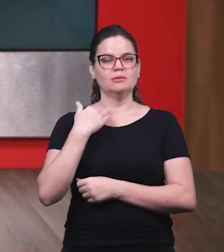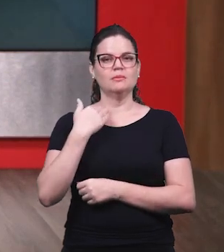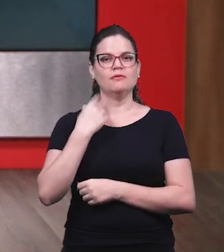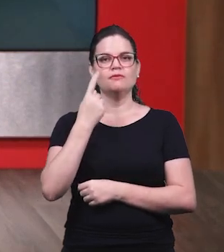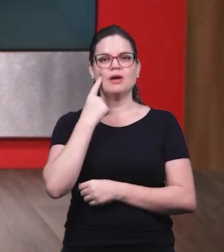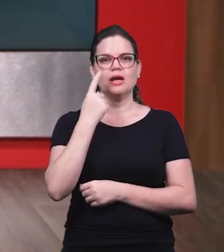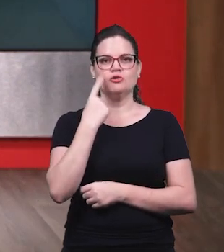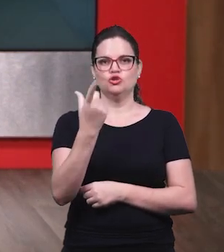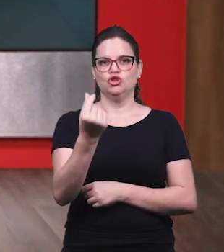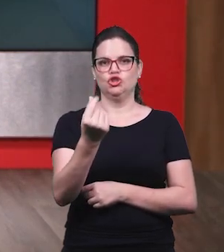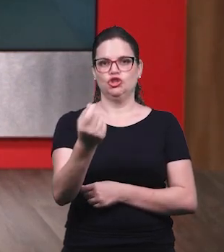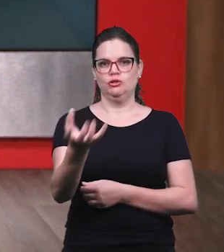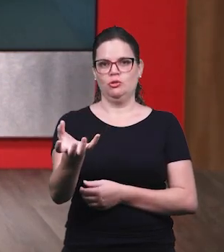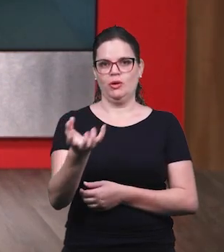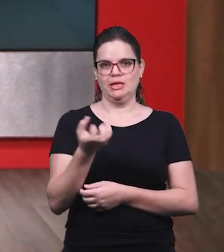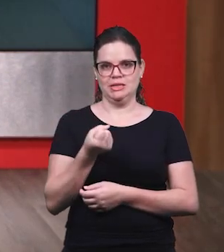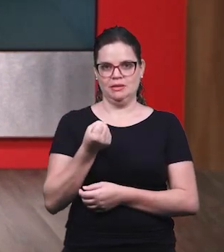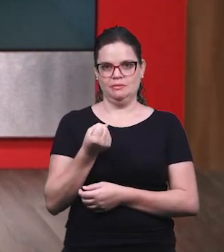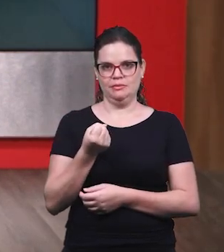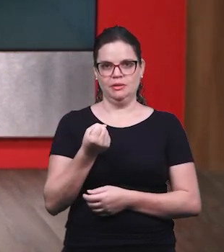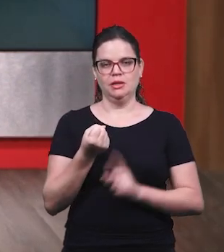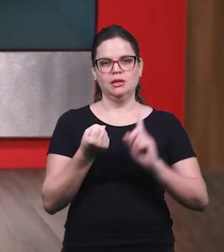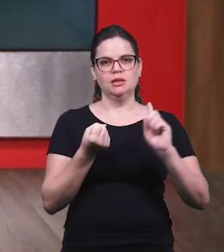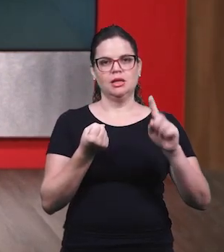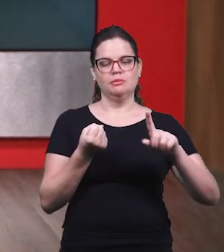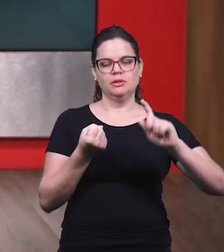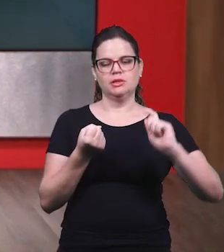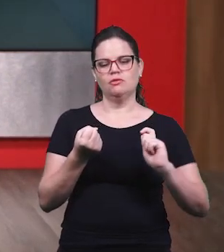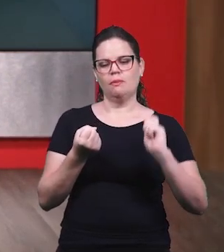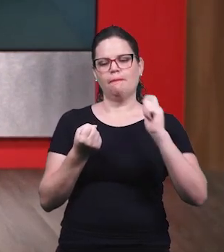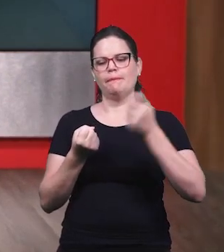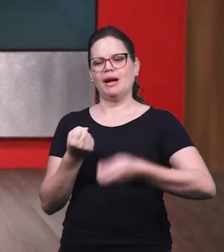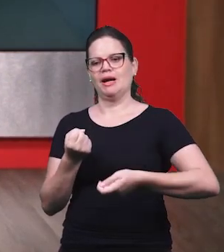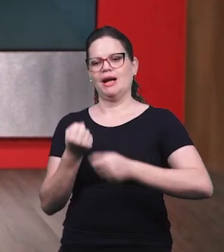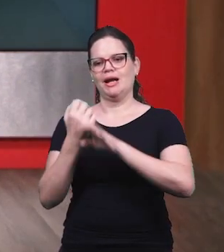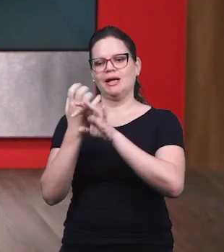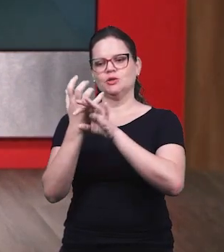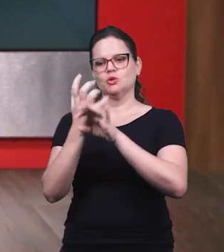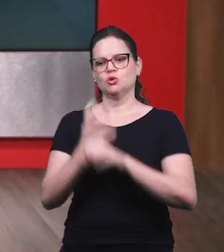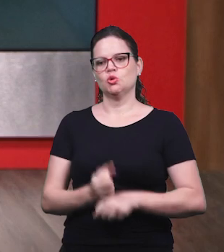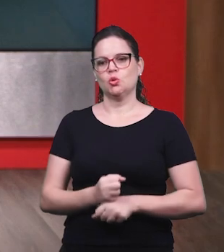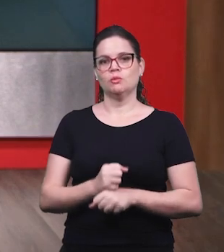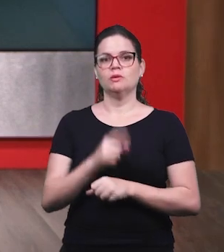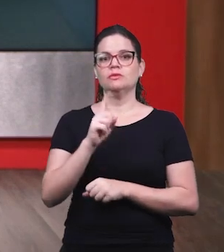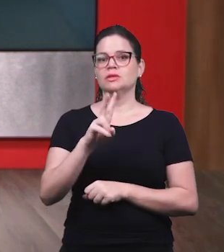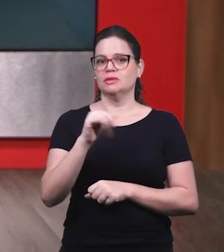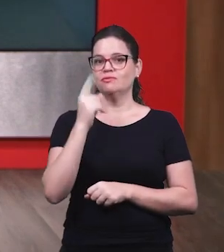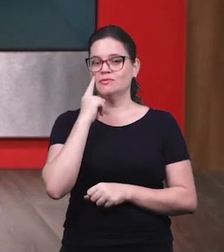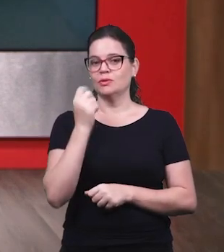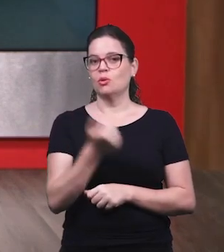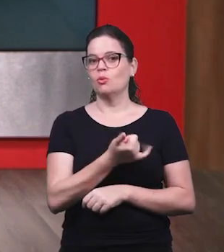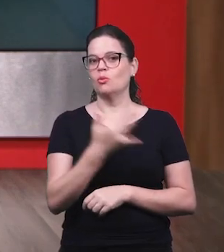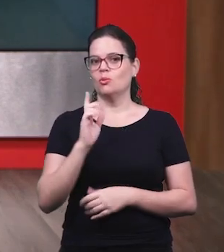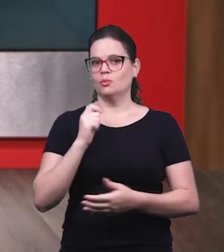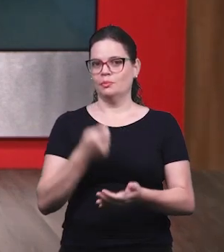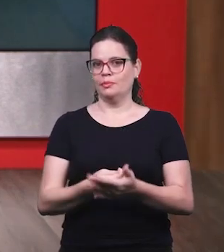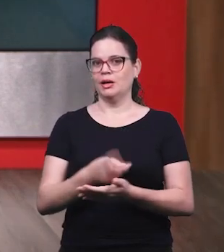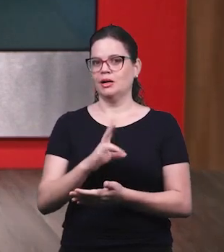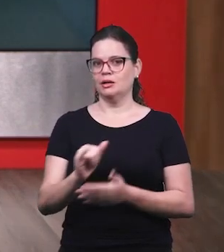dinheiro que entrou na sua conta e depois soma as parcelas e vê quanto saiu.